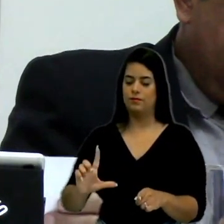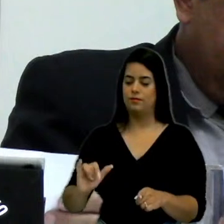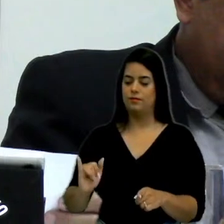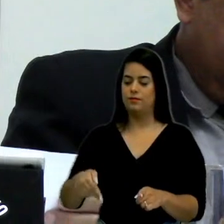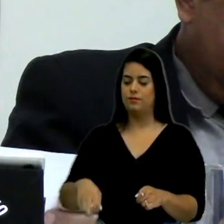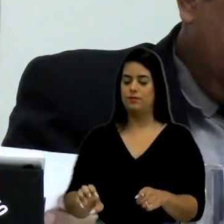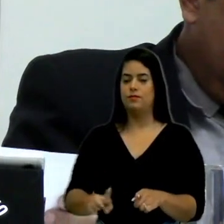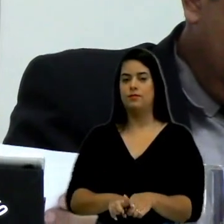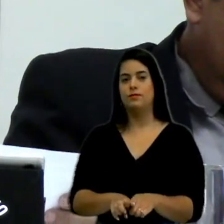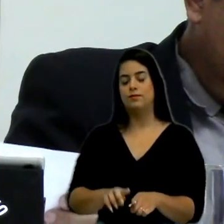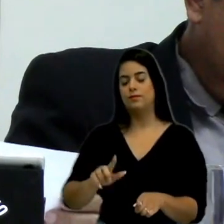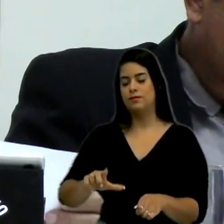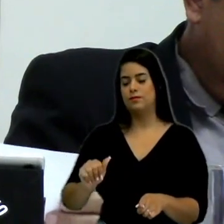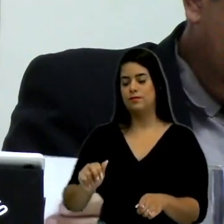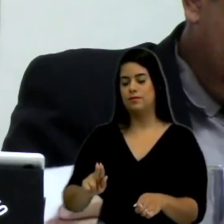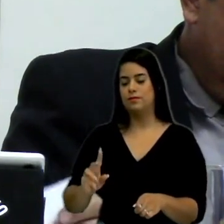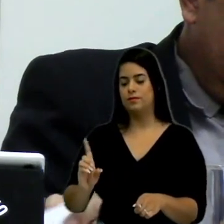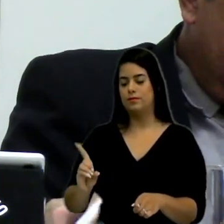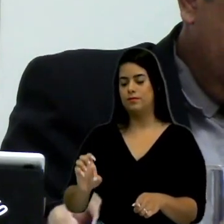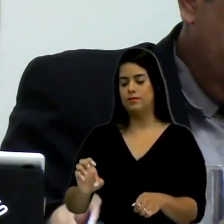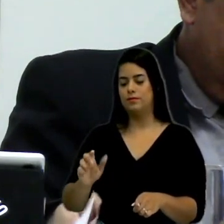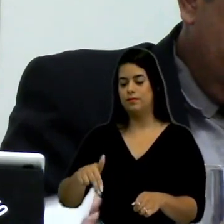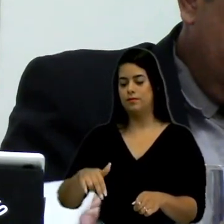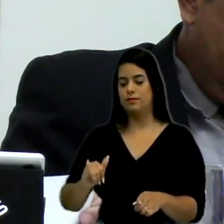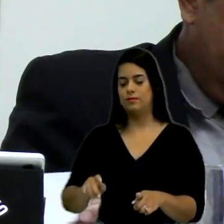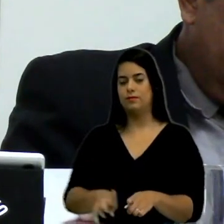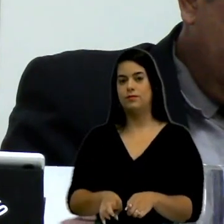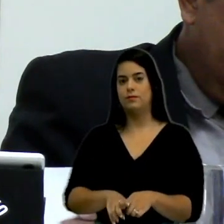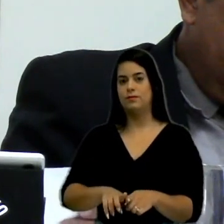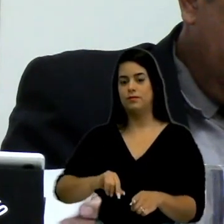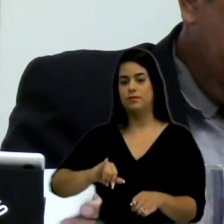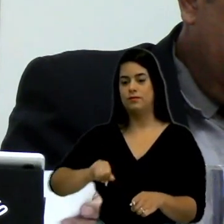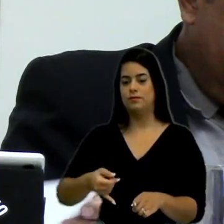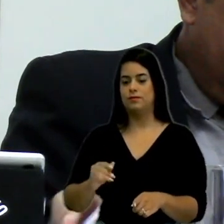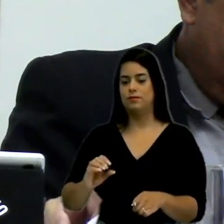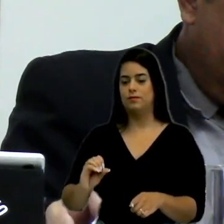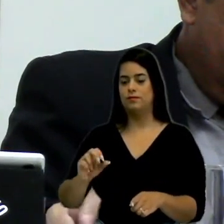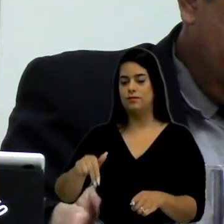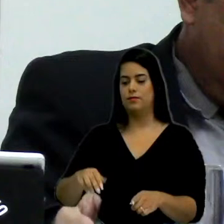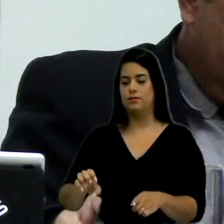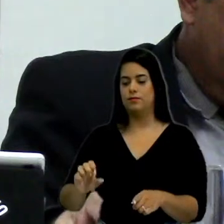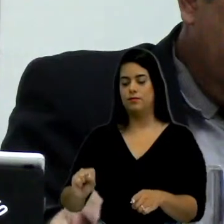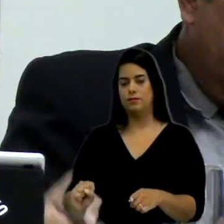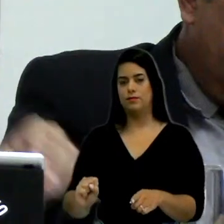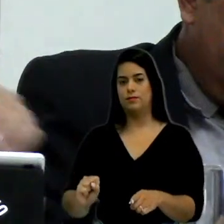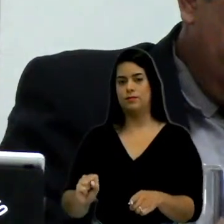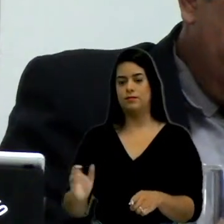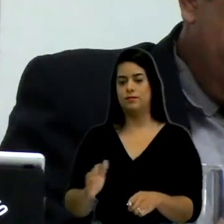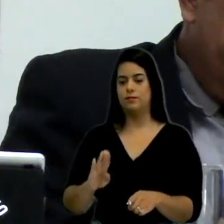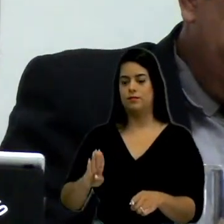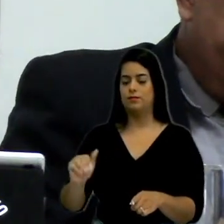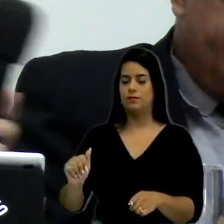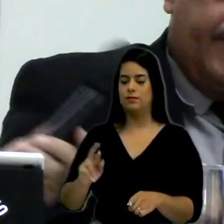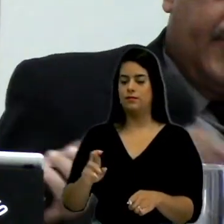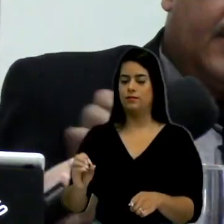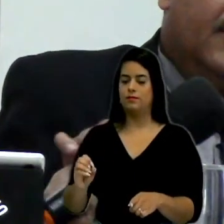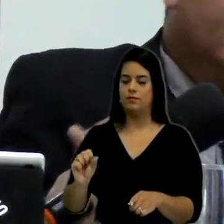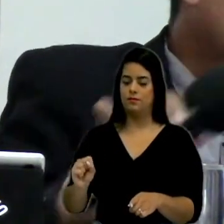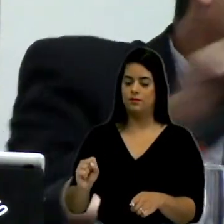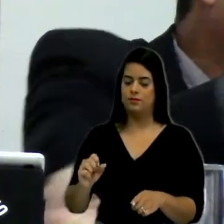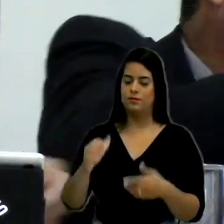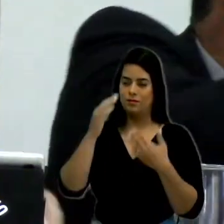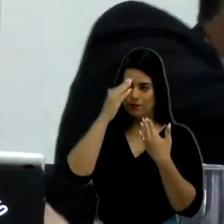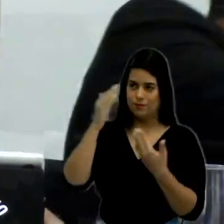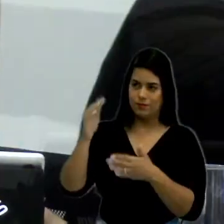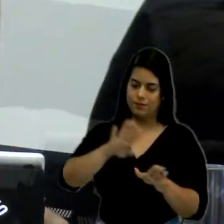Laudeni Holanda, da Batalha, Jones Barros. Muito obrigado.